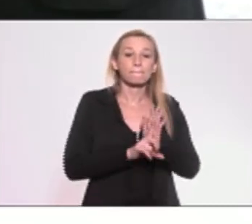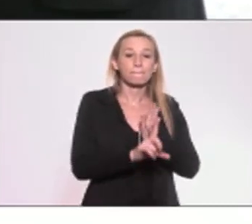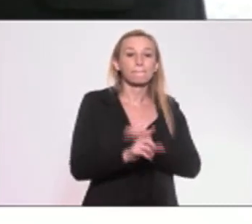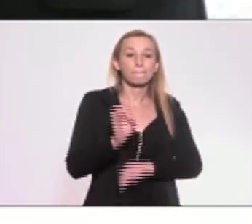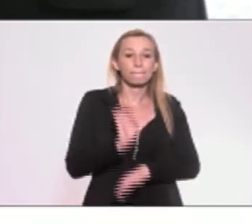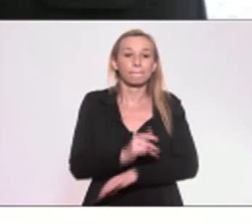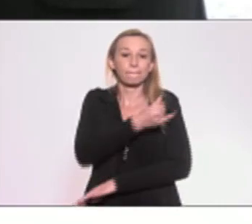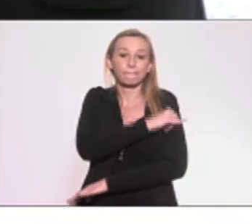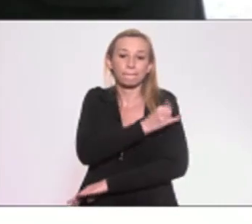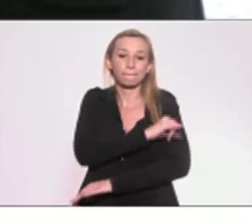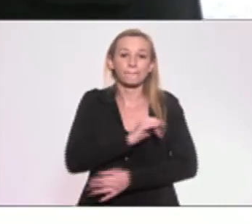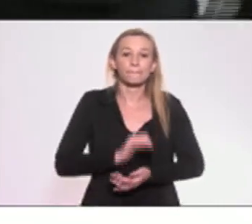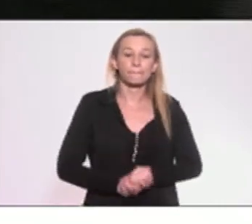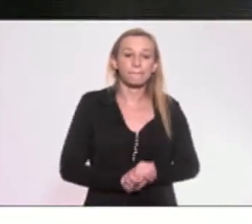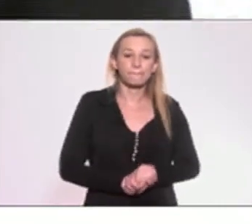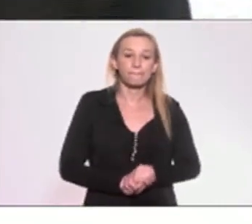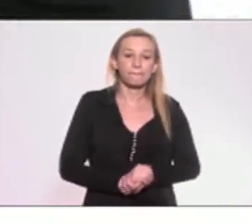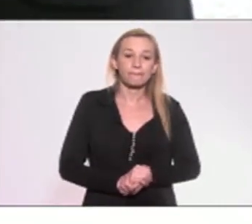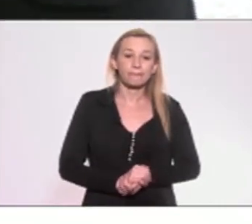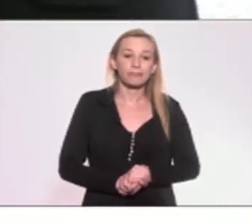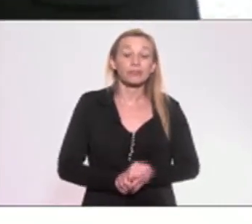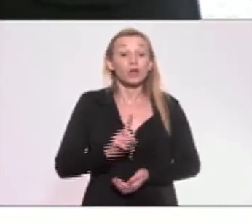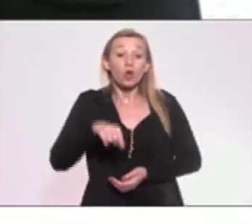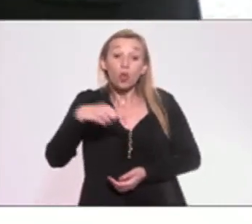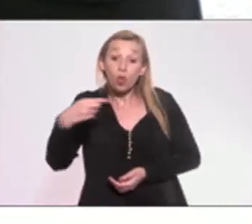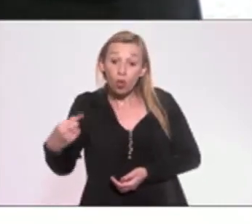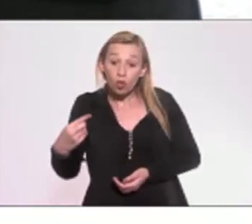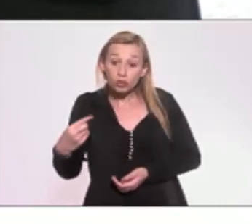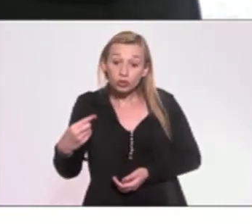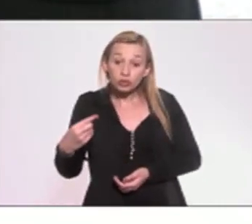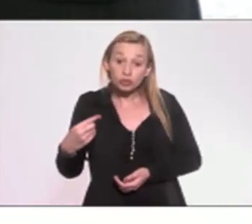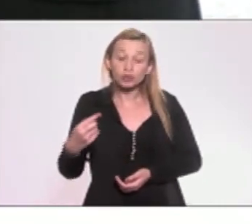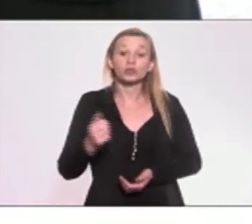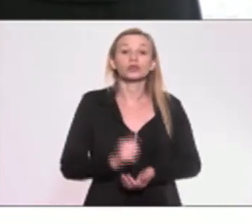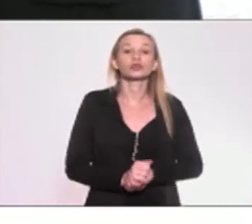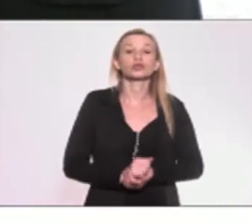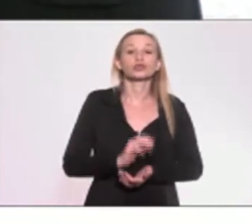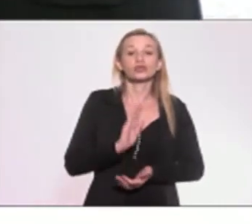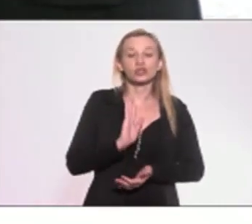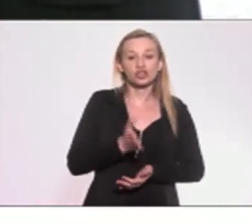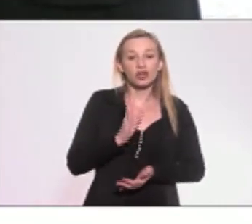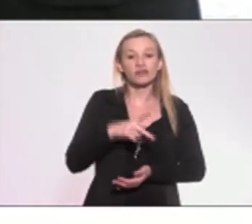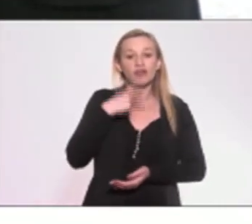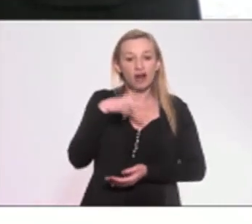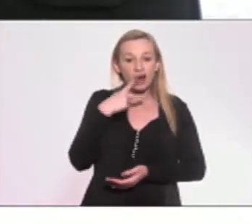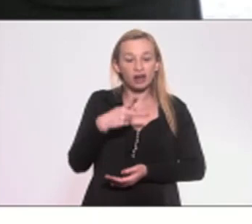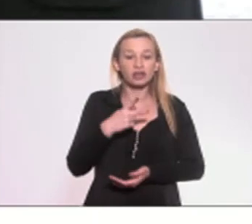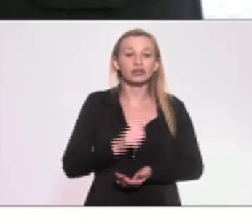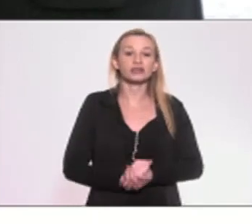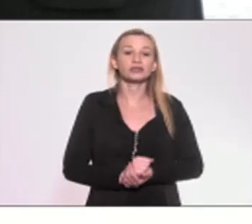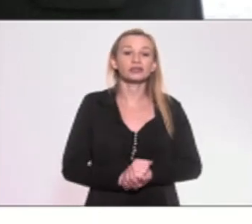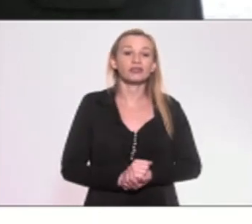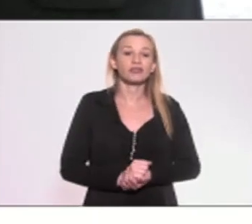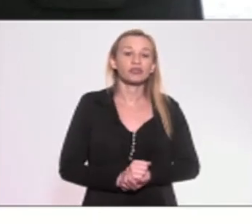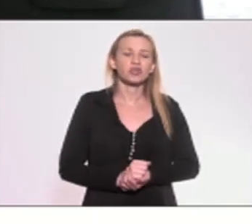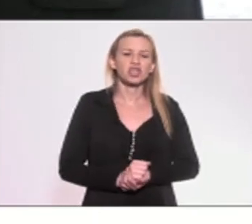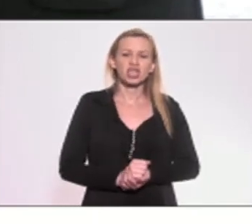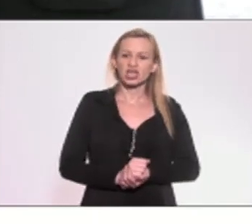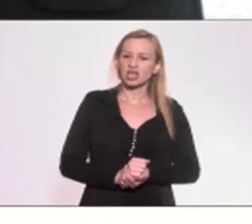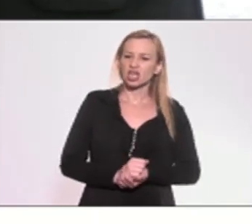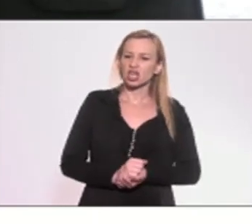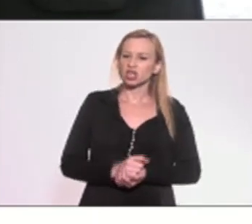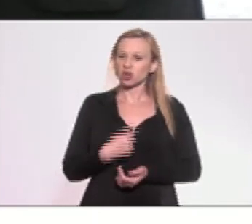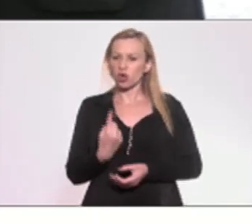Rio de Janeiro, como alguns outros que me antecederam, falando que nós estamos fazendo